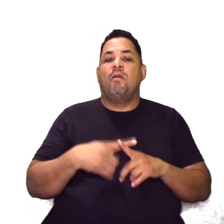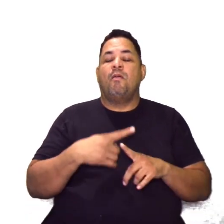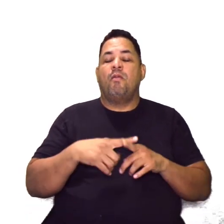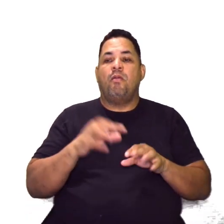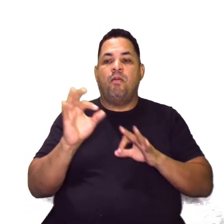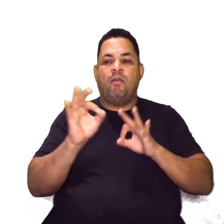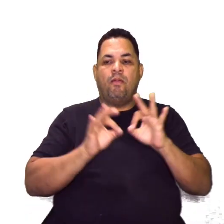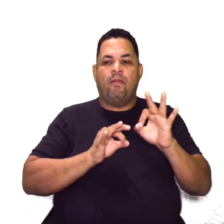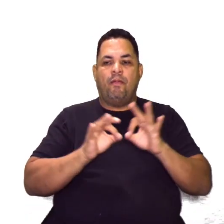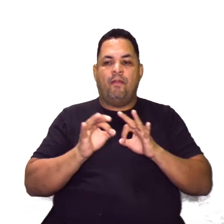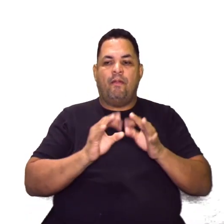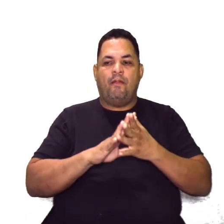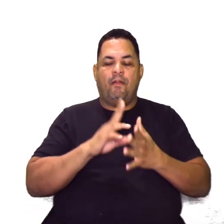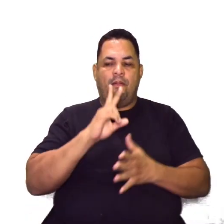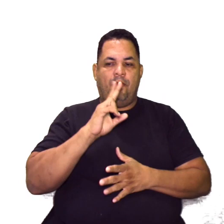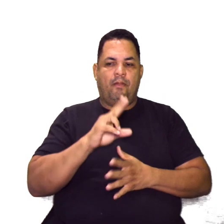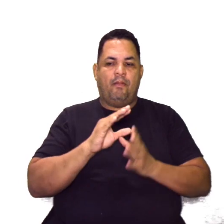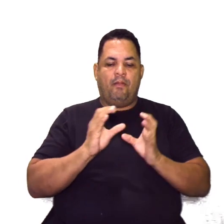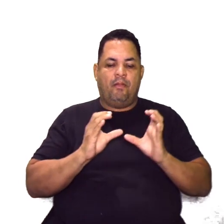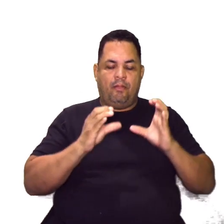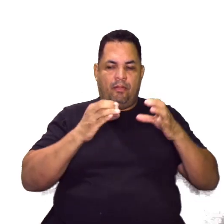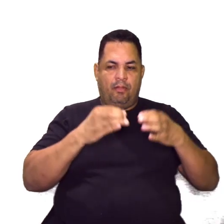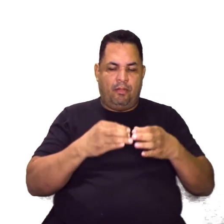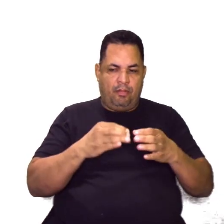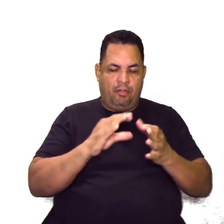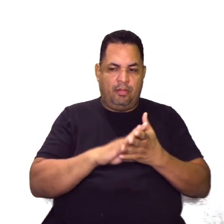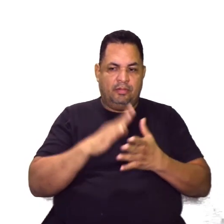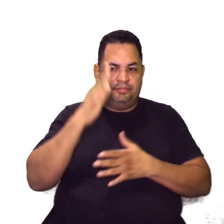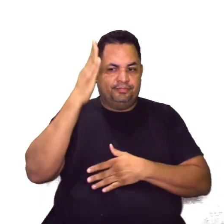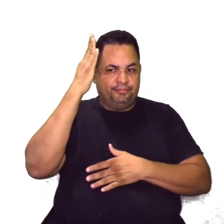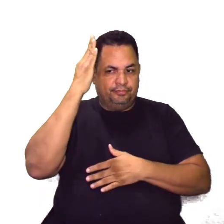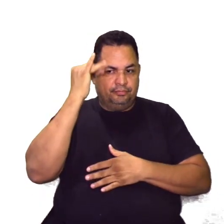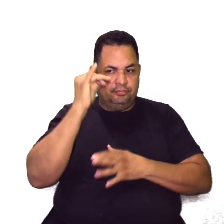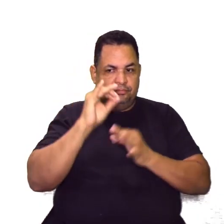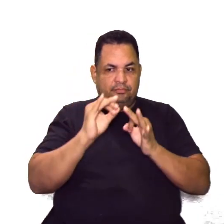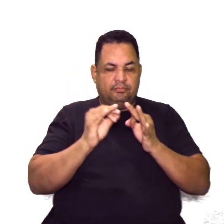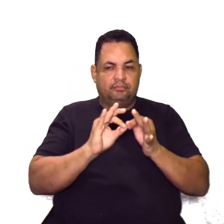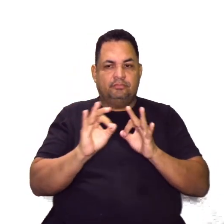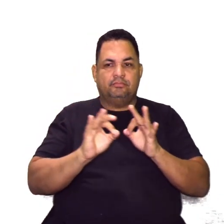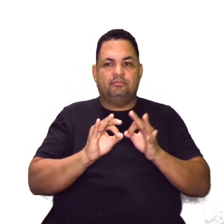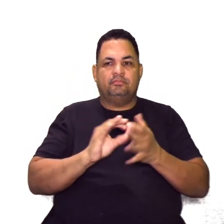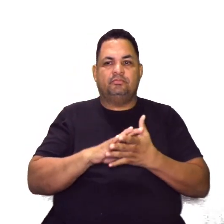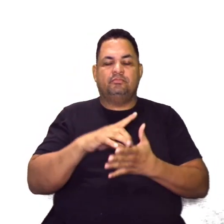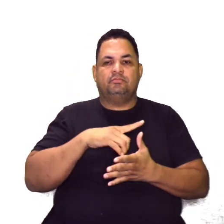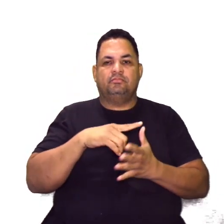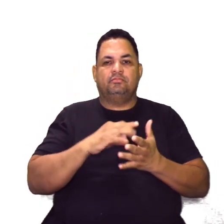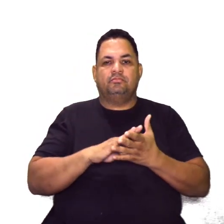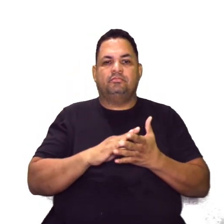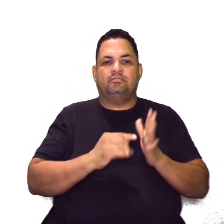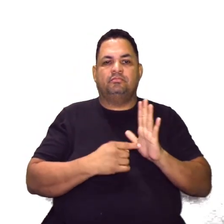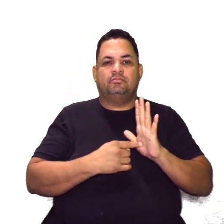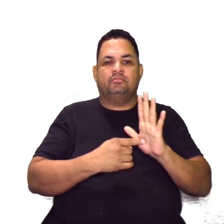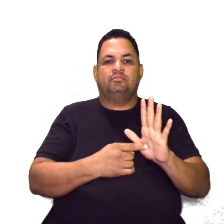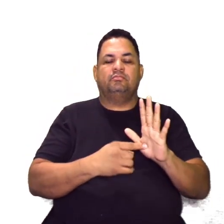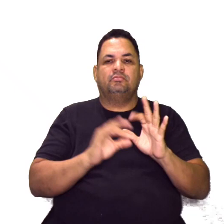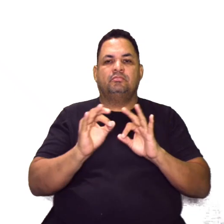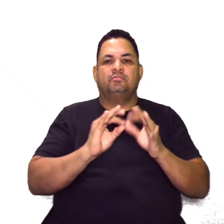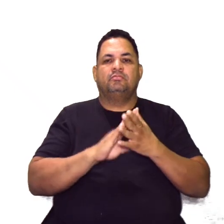elementos químicos numa mesma família, sabemos que aqueles elementos